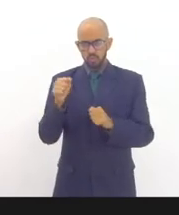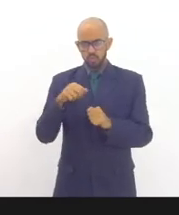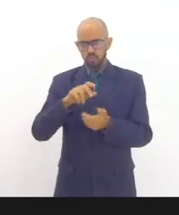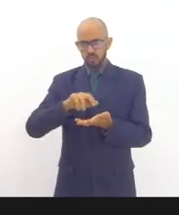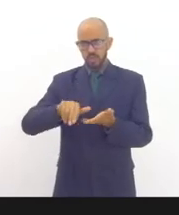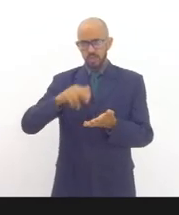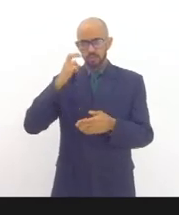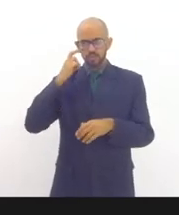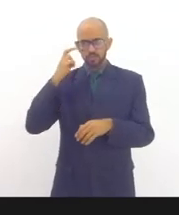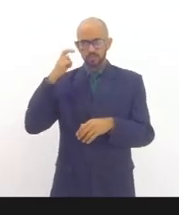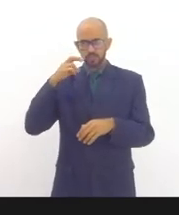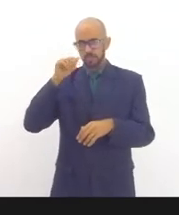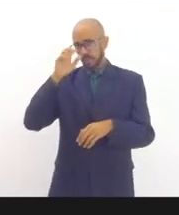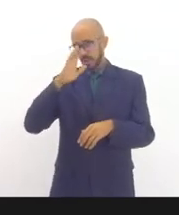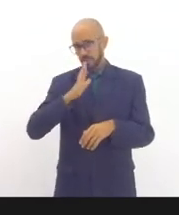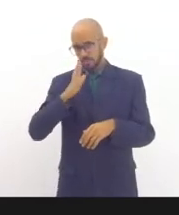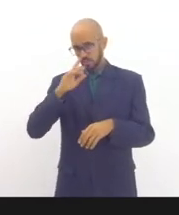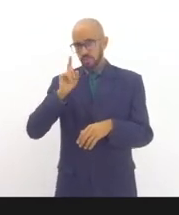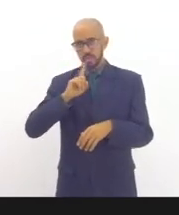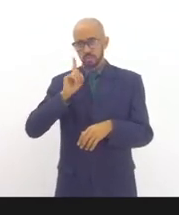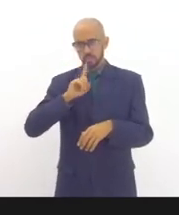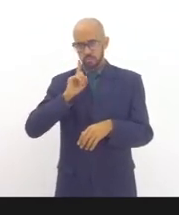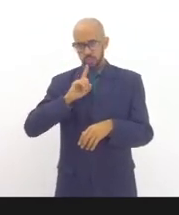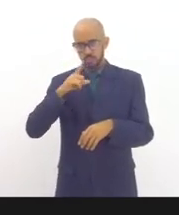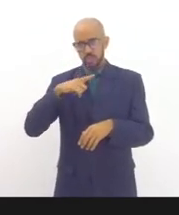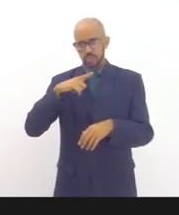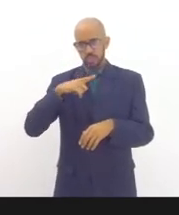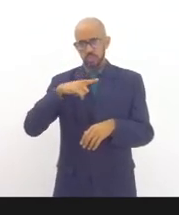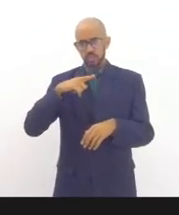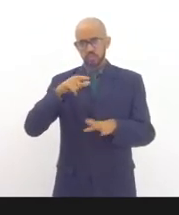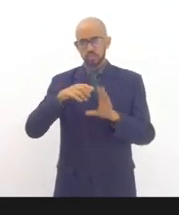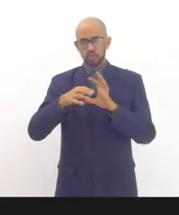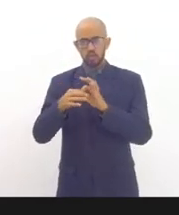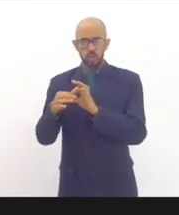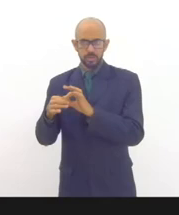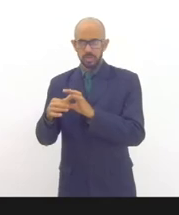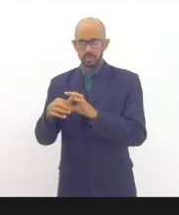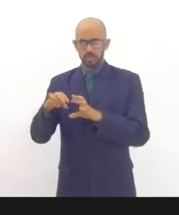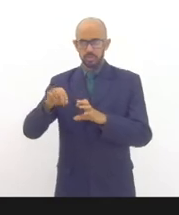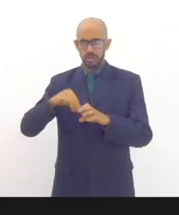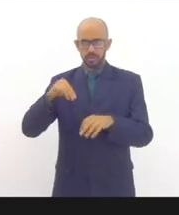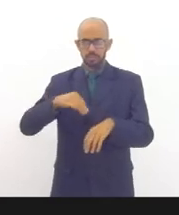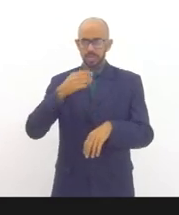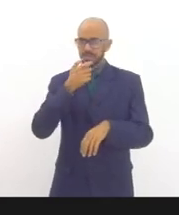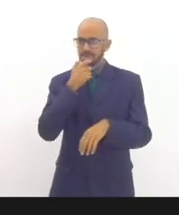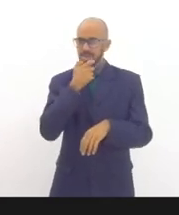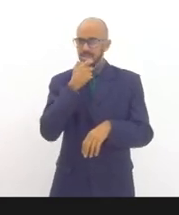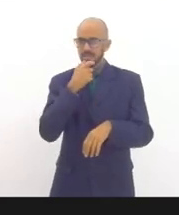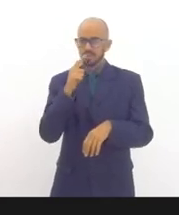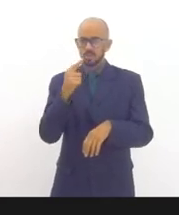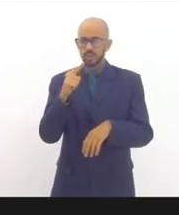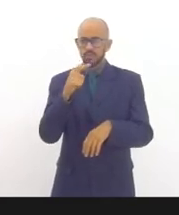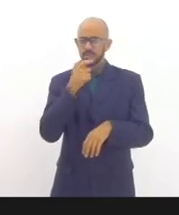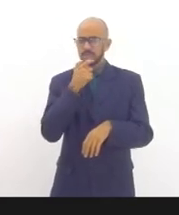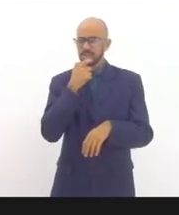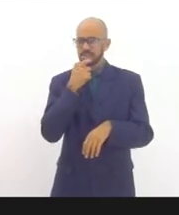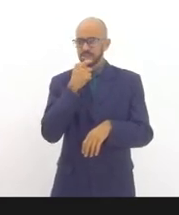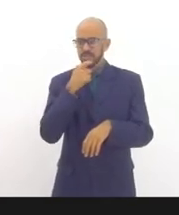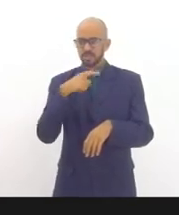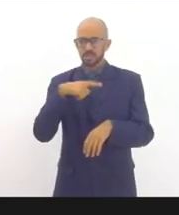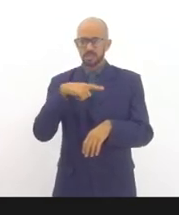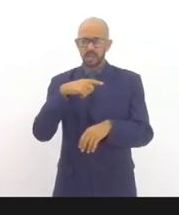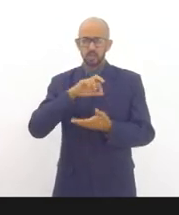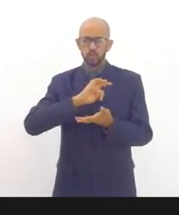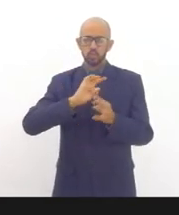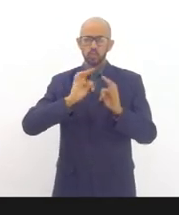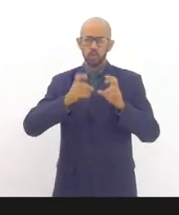Unidos, né? E nós tínhamos ali na matriz essa aula de matemática em inglês, geografia em inglês, como existe em todas as interculturais, que a